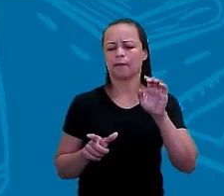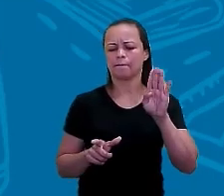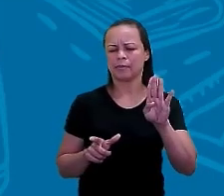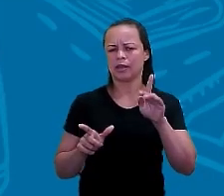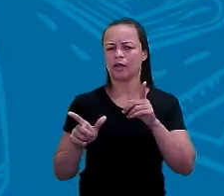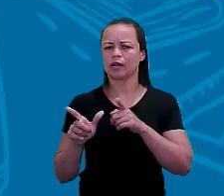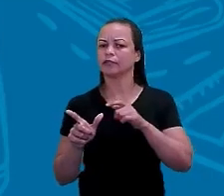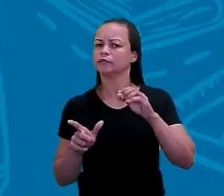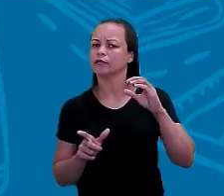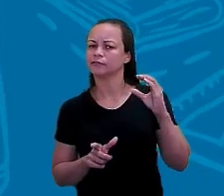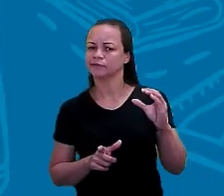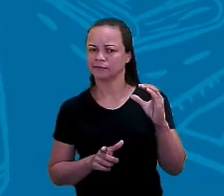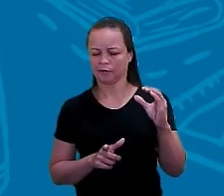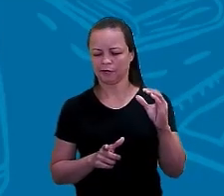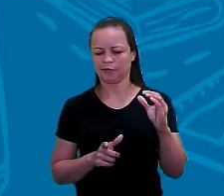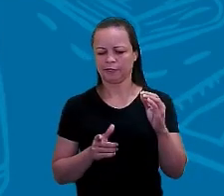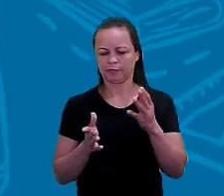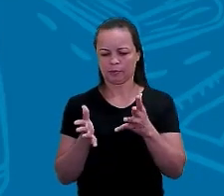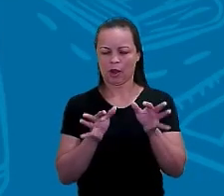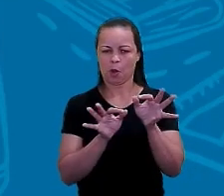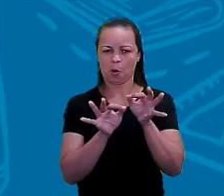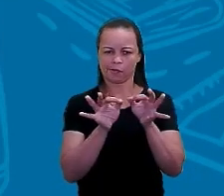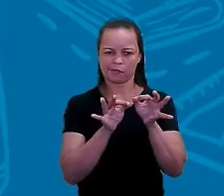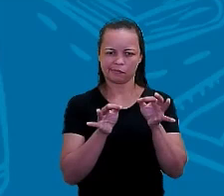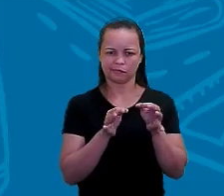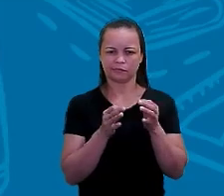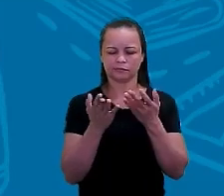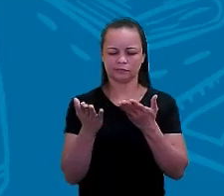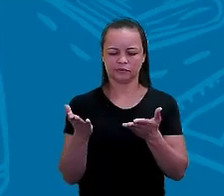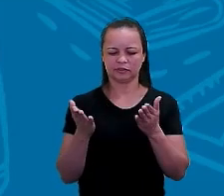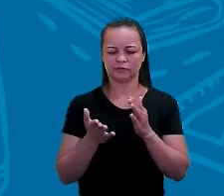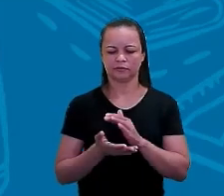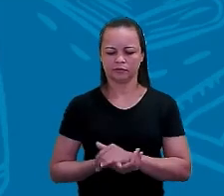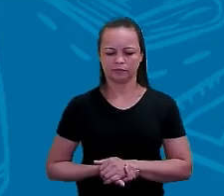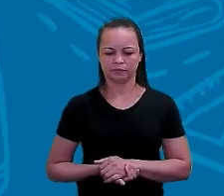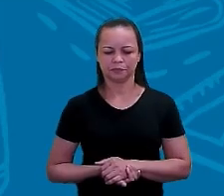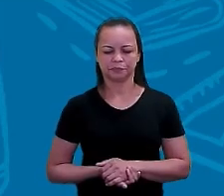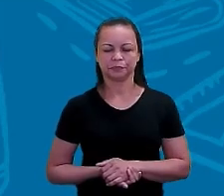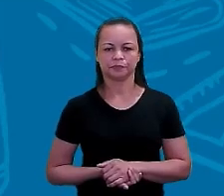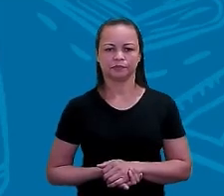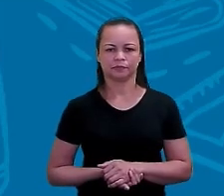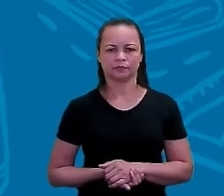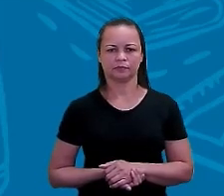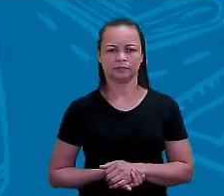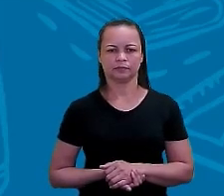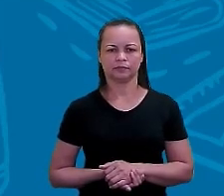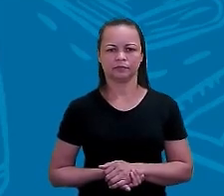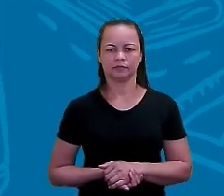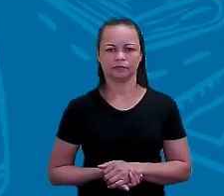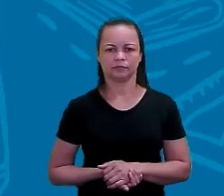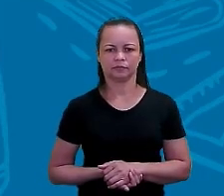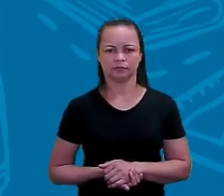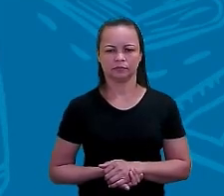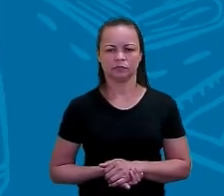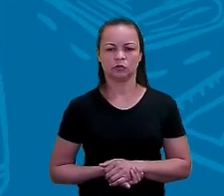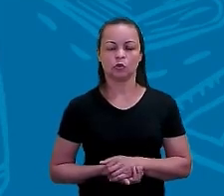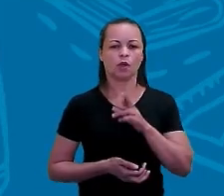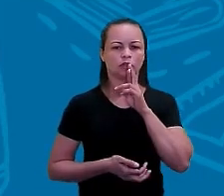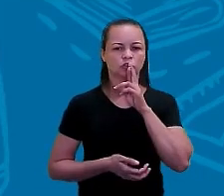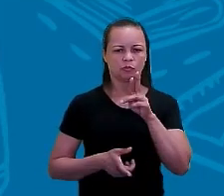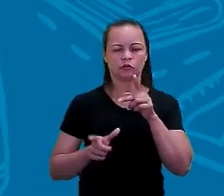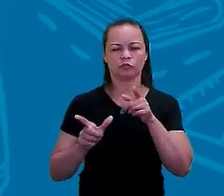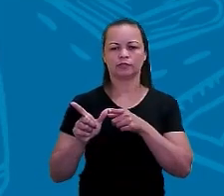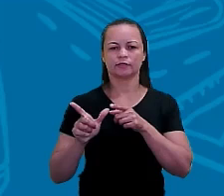digo broke, hurt, didn't cry it. Or broke, hurt, and didn't cry. O correto